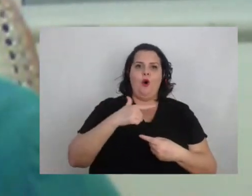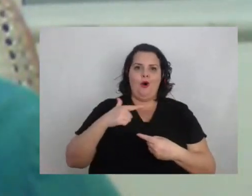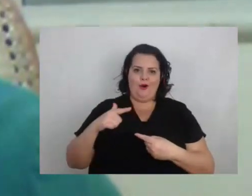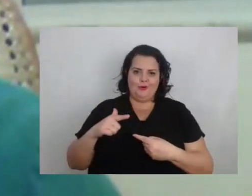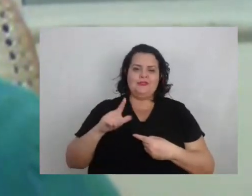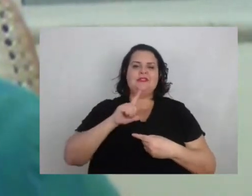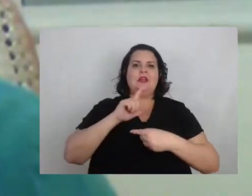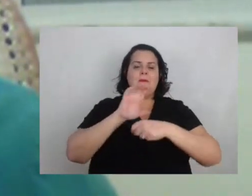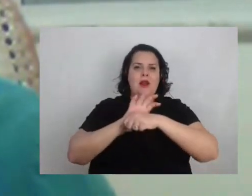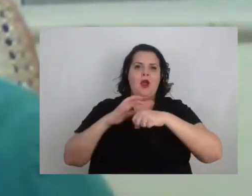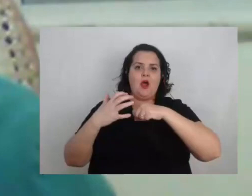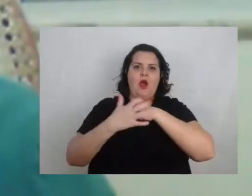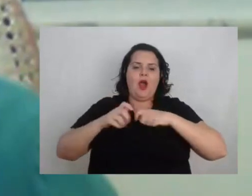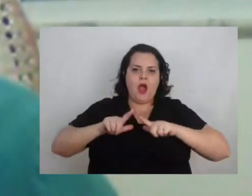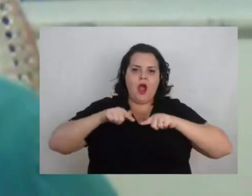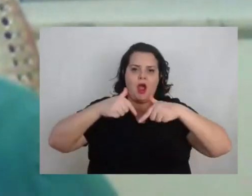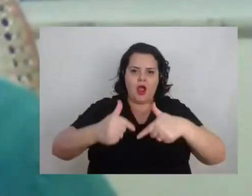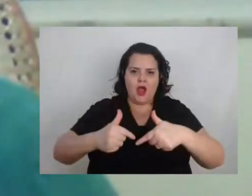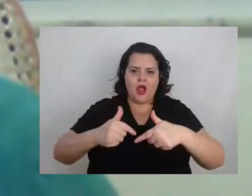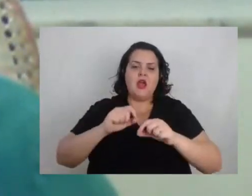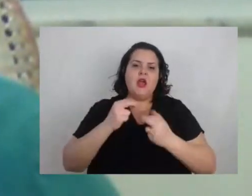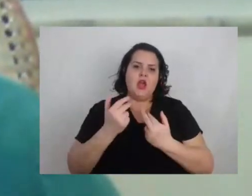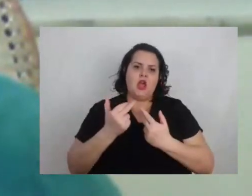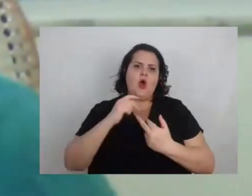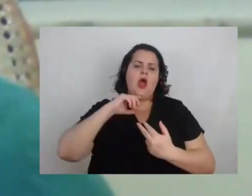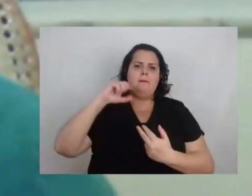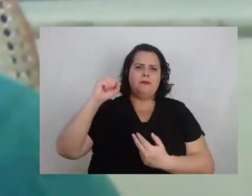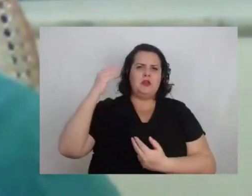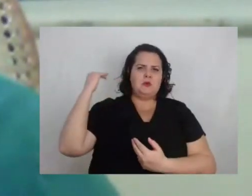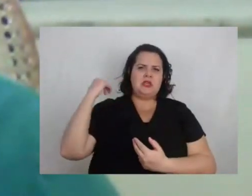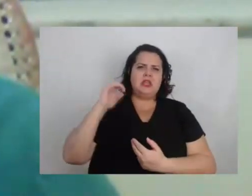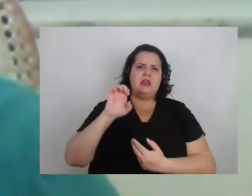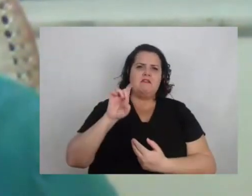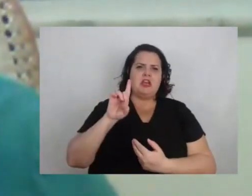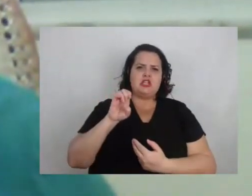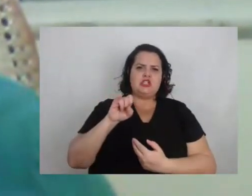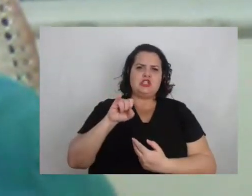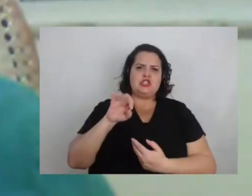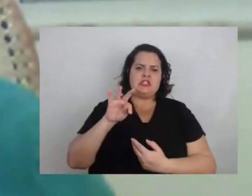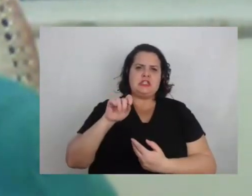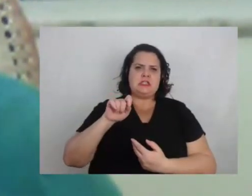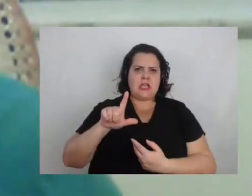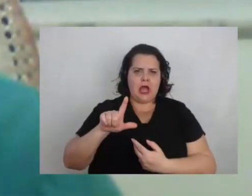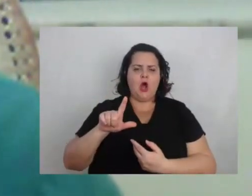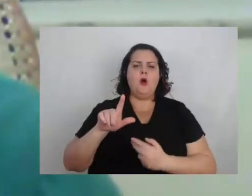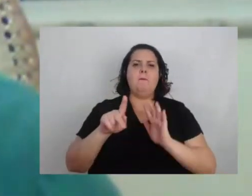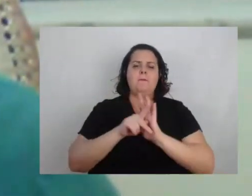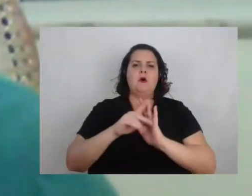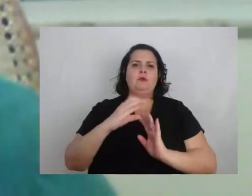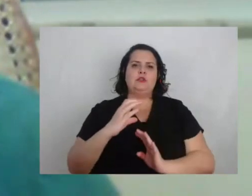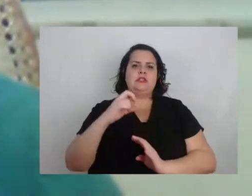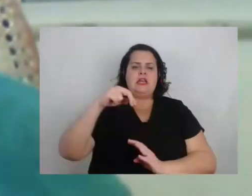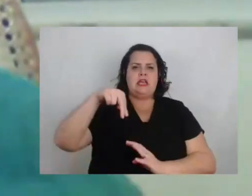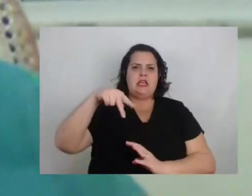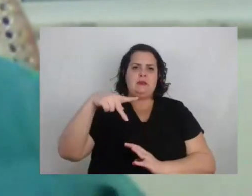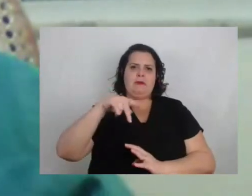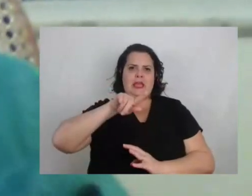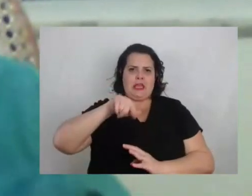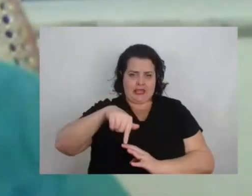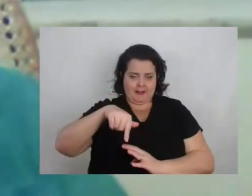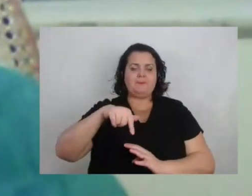Covid-19, como recentemente em abril, um edital aberto pelo CNPq. As universidades públicas e